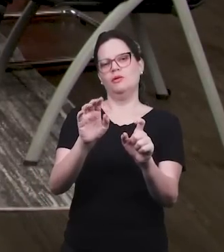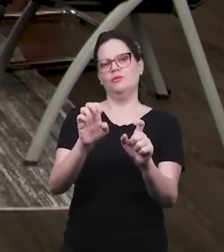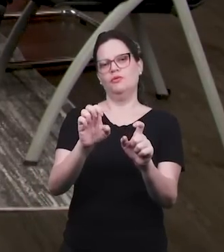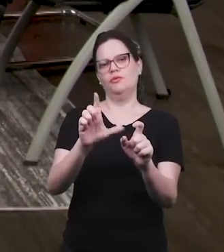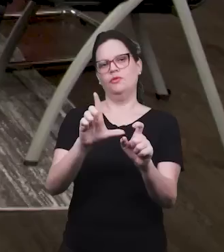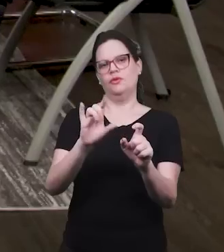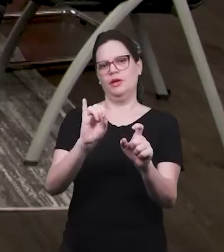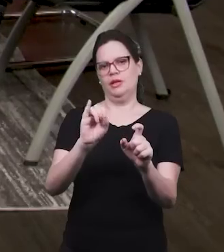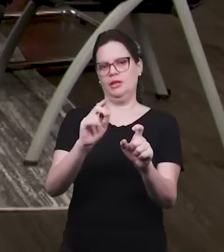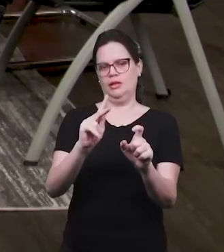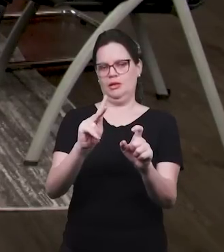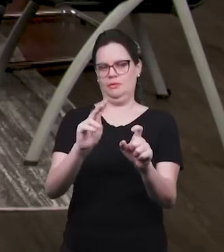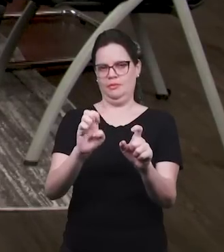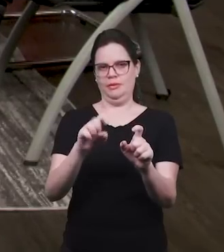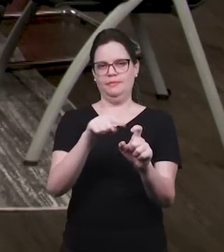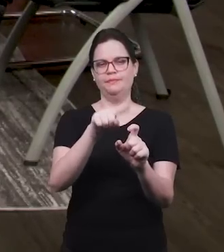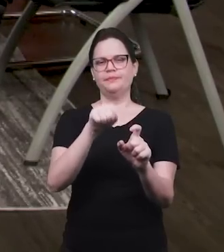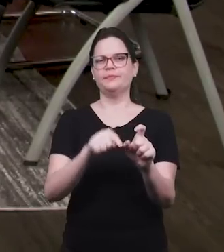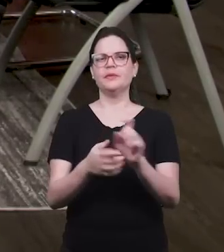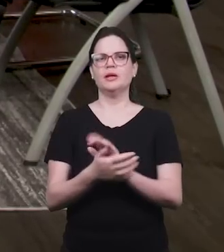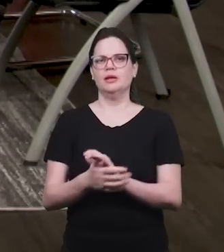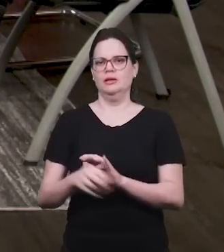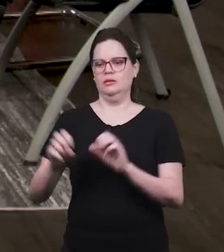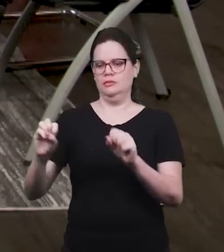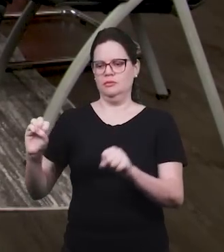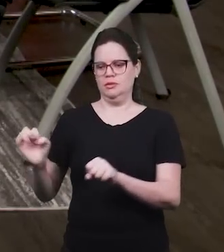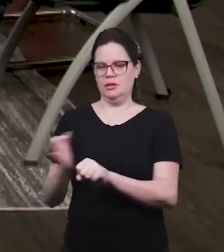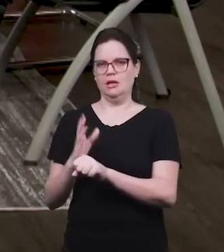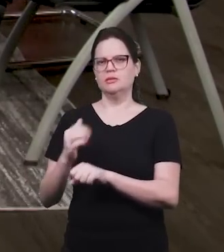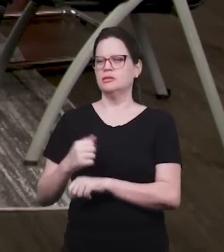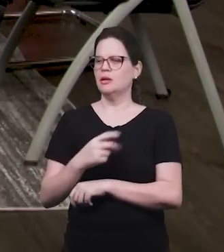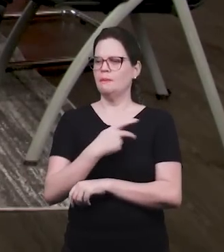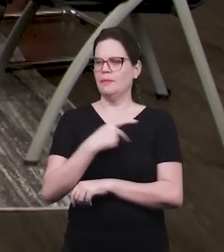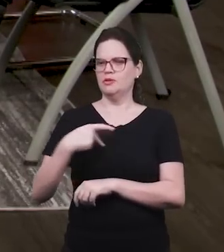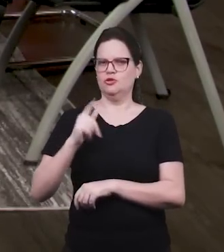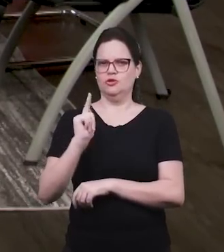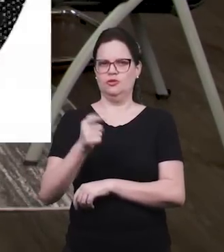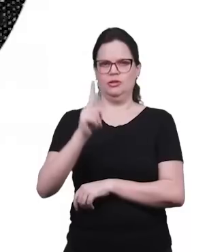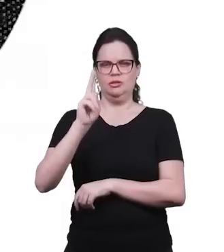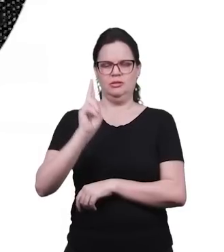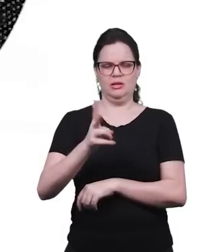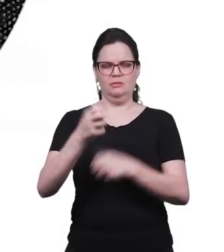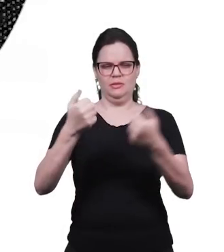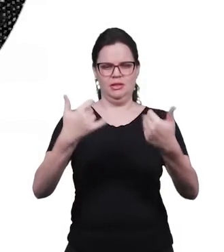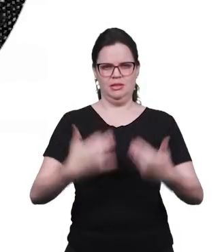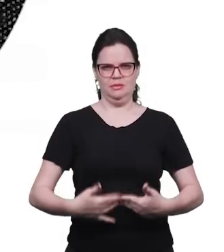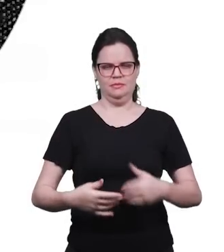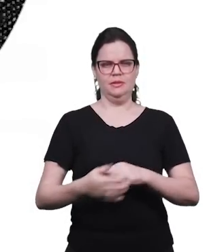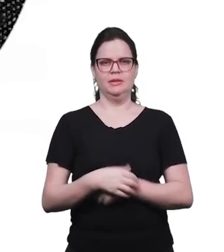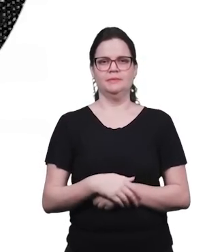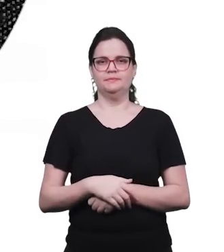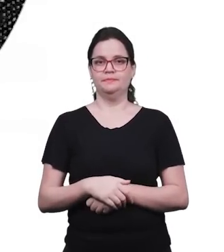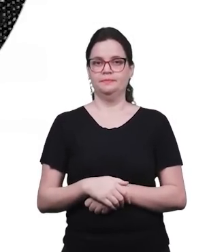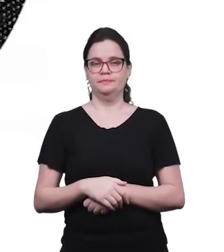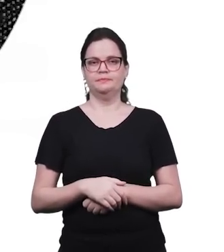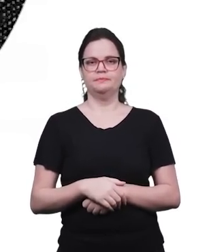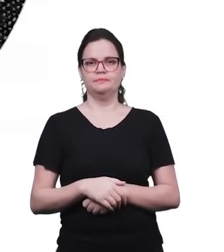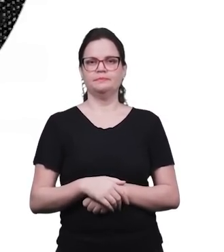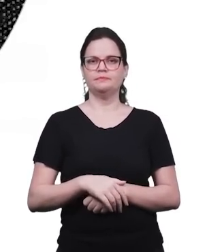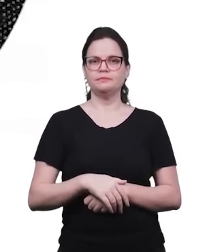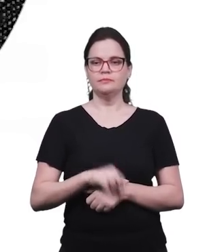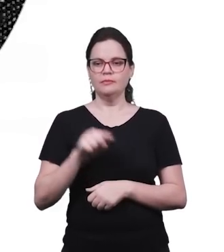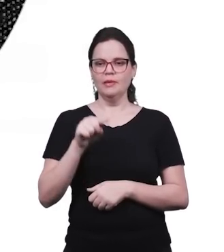Sardes. Ele não é muito conhecido no Brasil, o pastor Gedeuti tem falado nele, é o Philippe